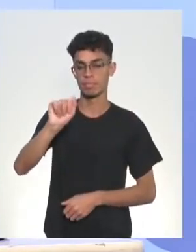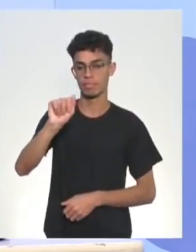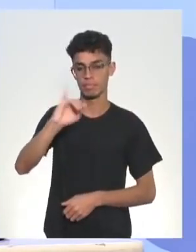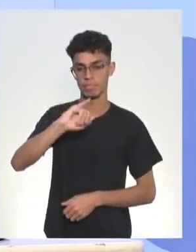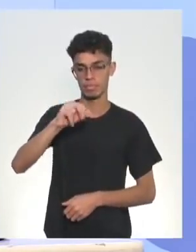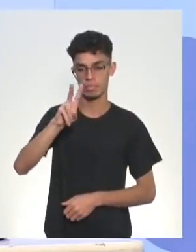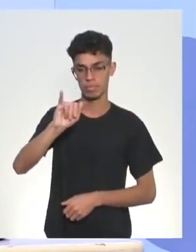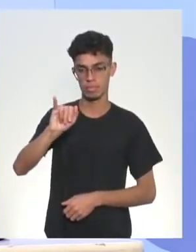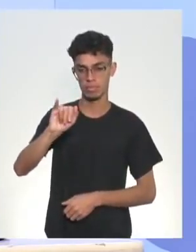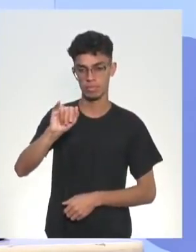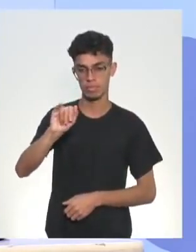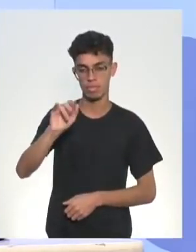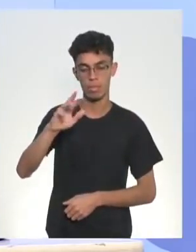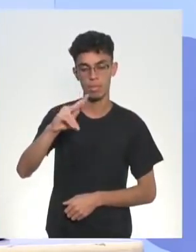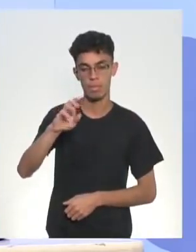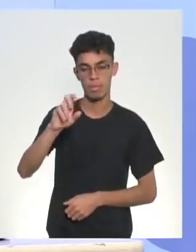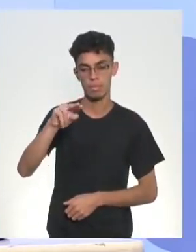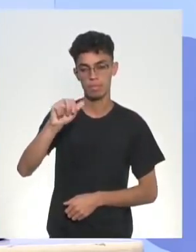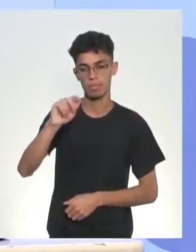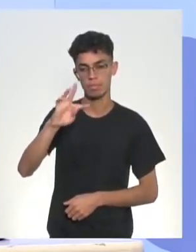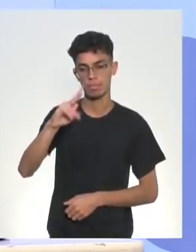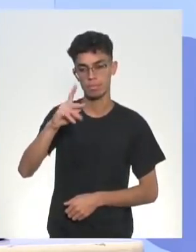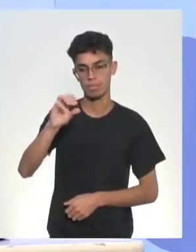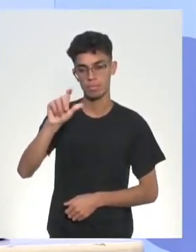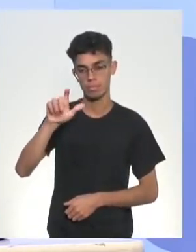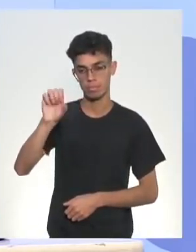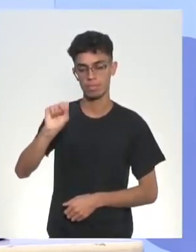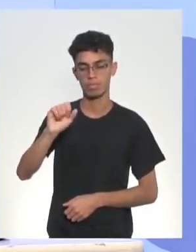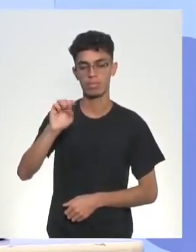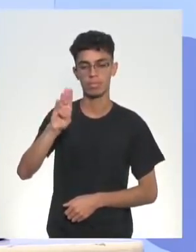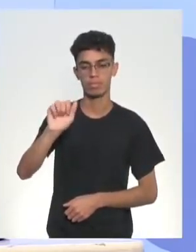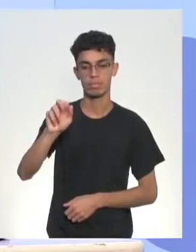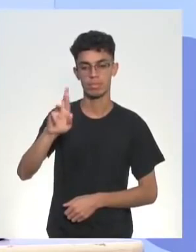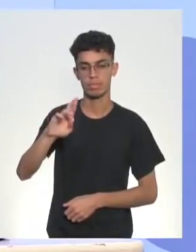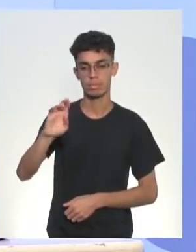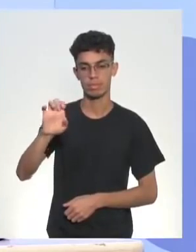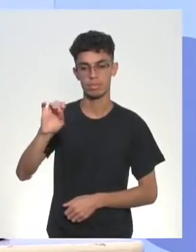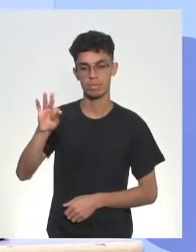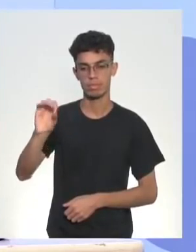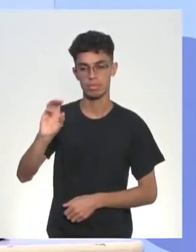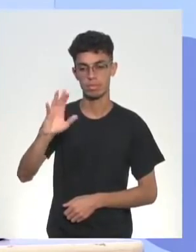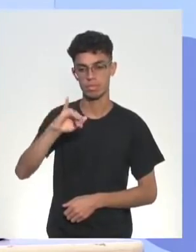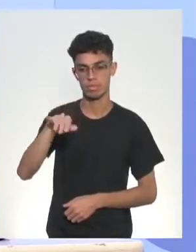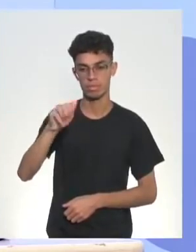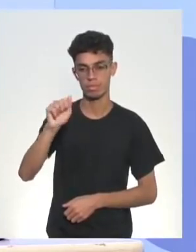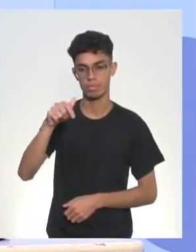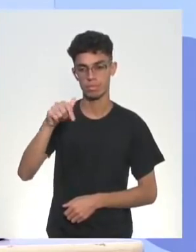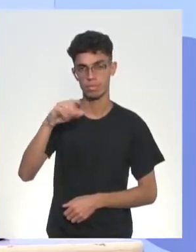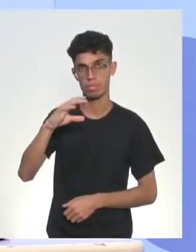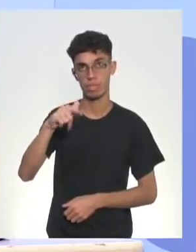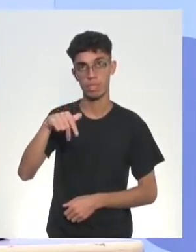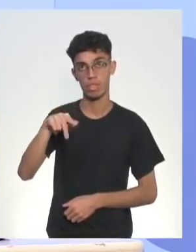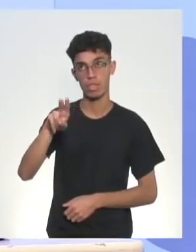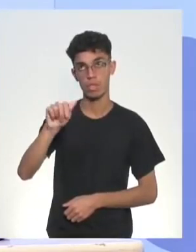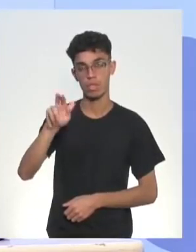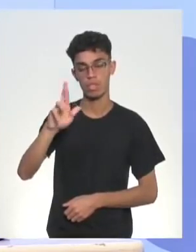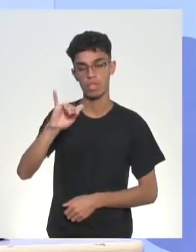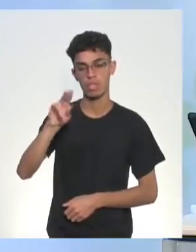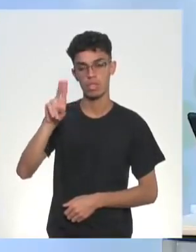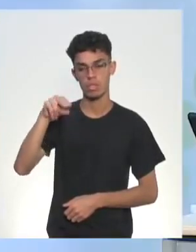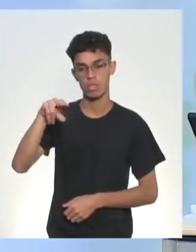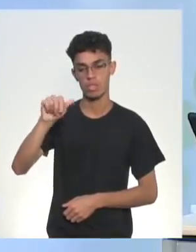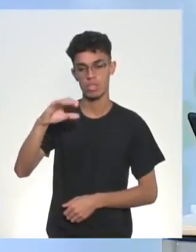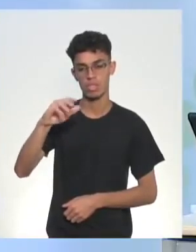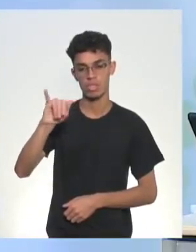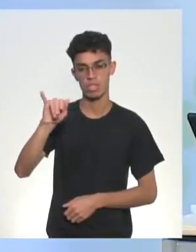Guaraci, Penápolis, Taboão da Serra, Diadema, Barretos, Votuporanga, Jaguariúna e Caieiras. Vamos conferir?